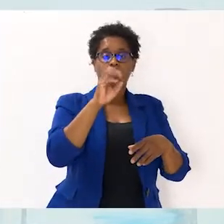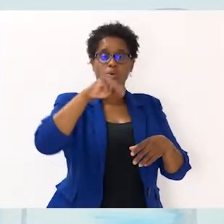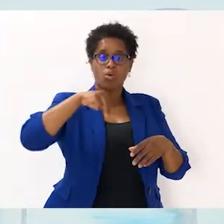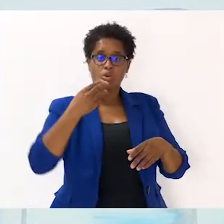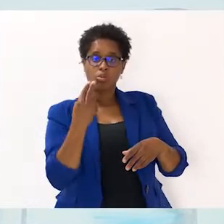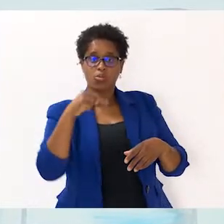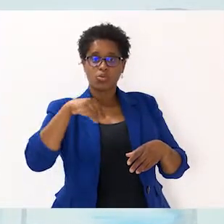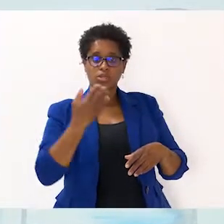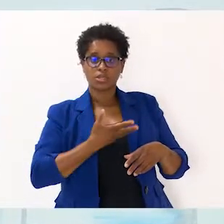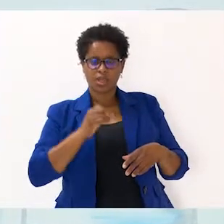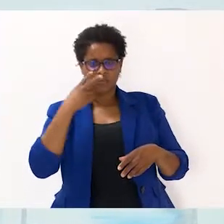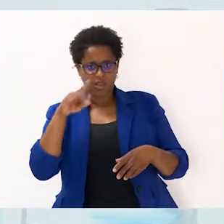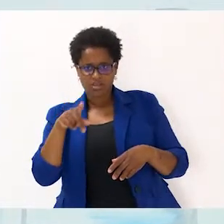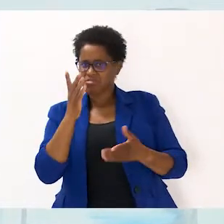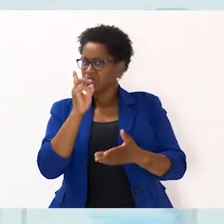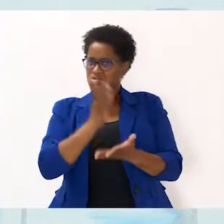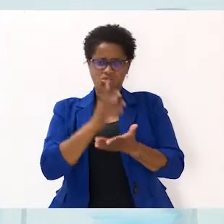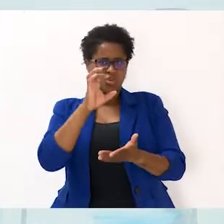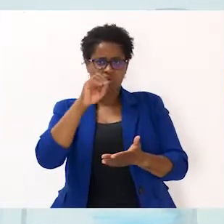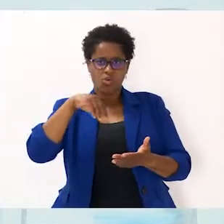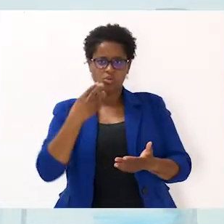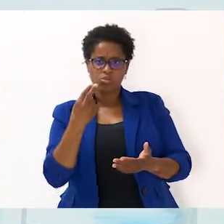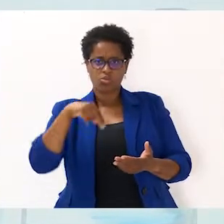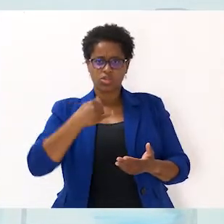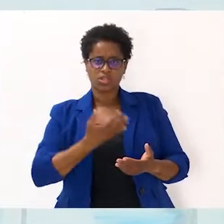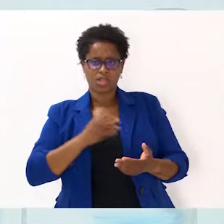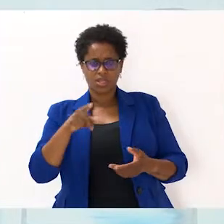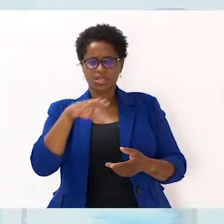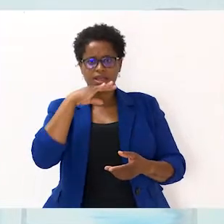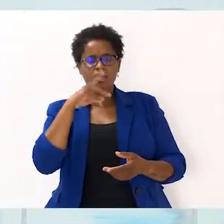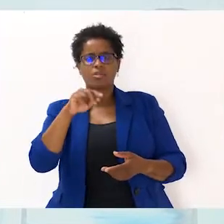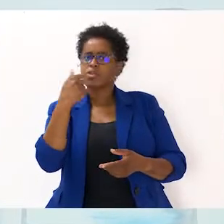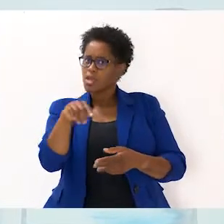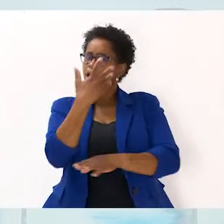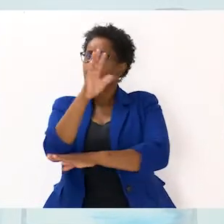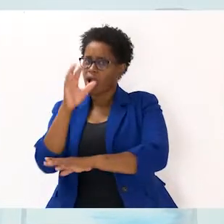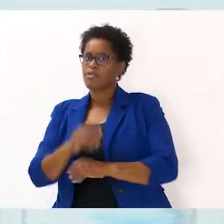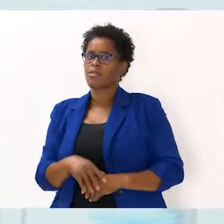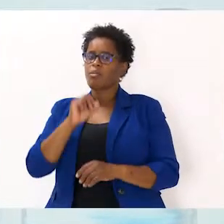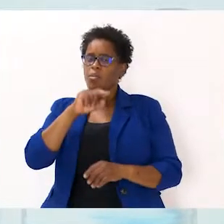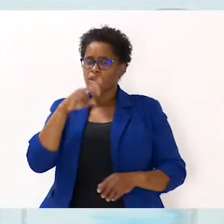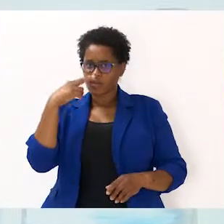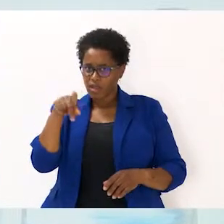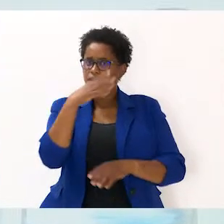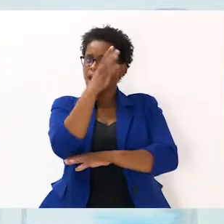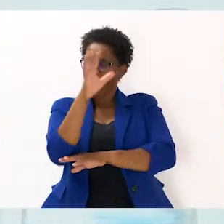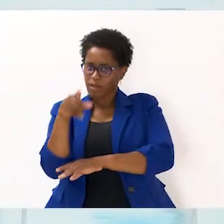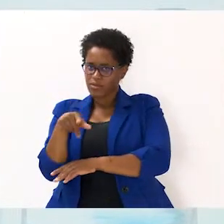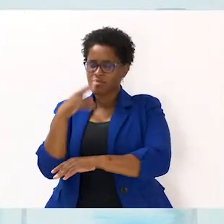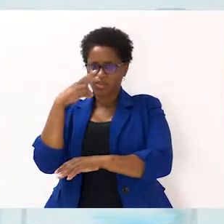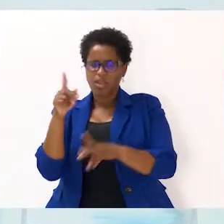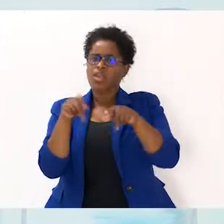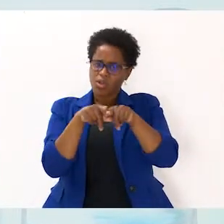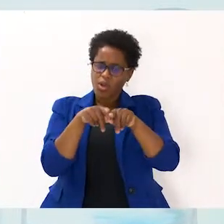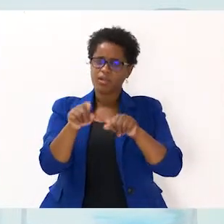não temos apenas a comunidade desses cães, temos também árvores. Então, podem reparar aqui que essas árvores são